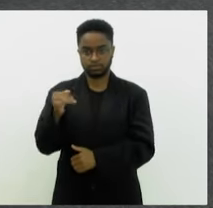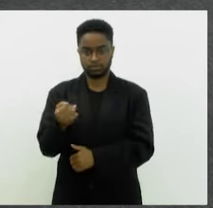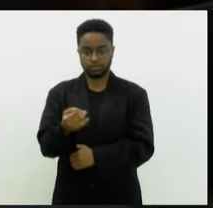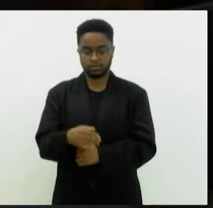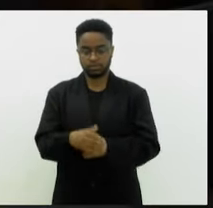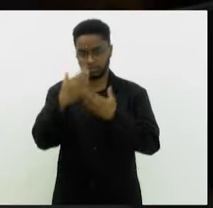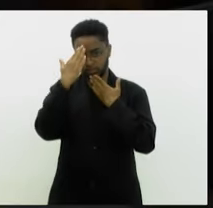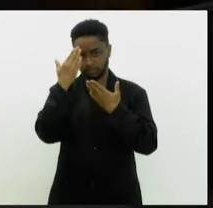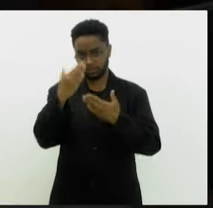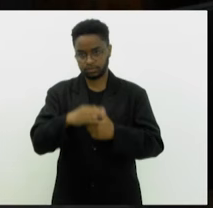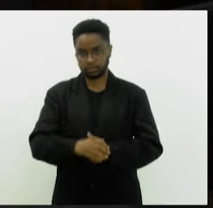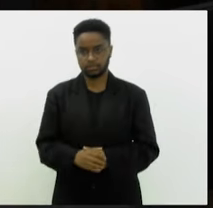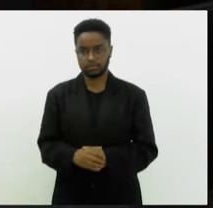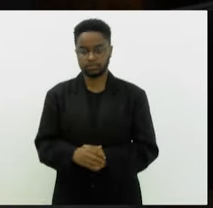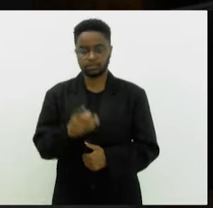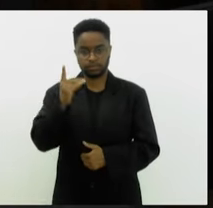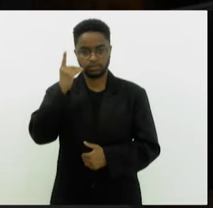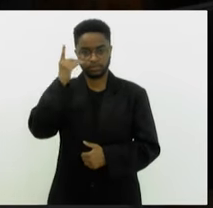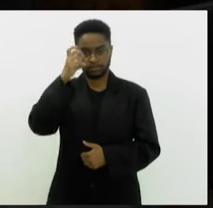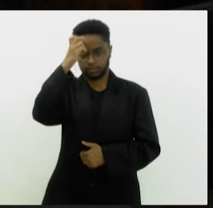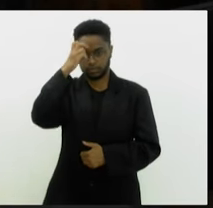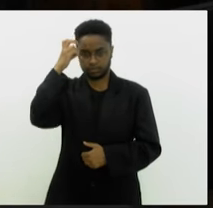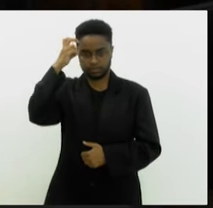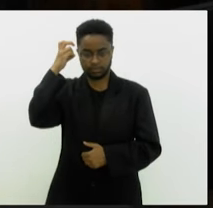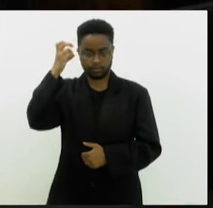Muito obrigado, deputada Verônica Lima.